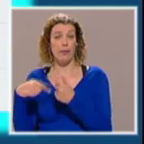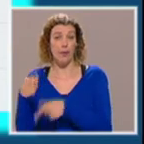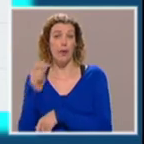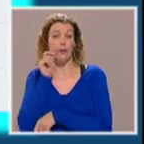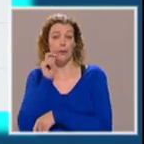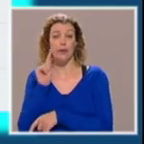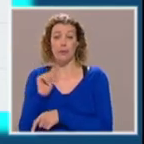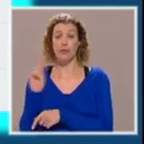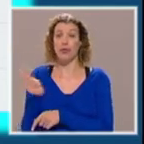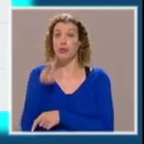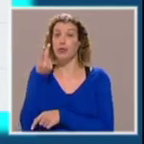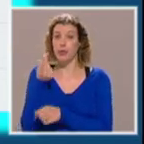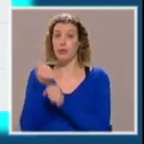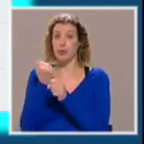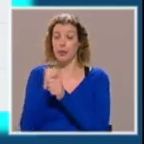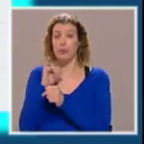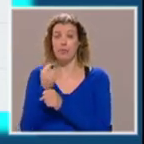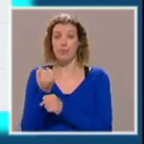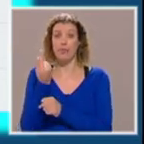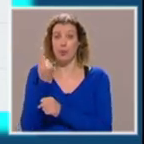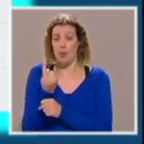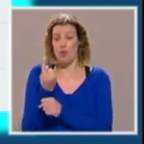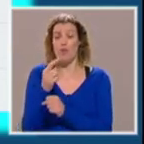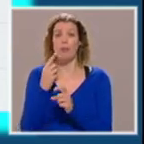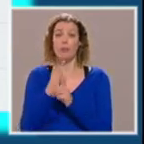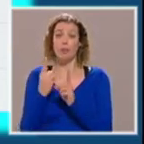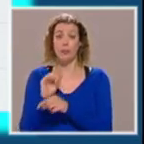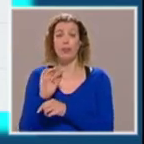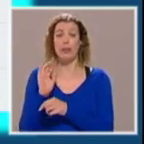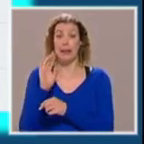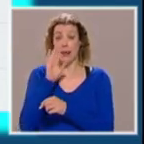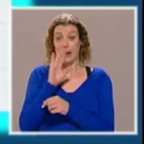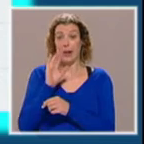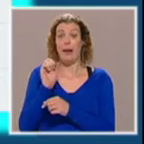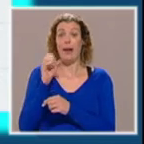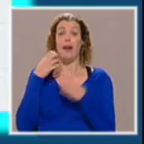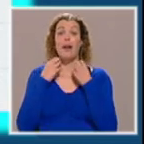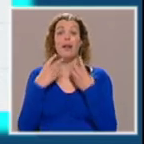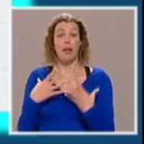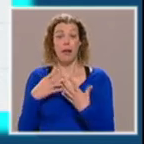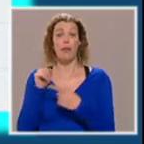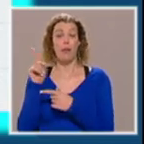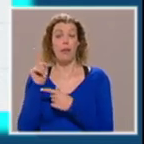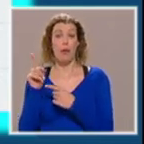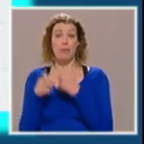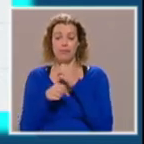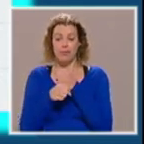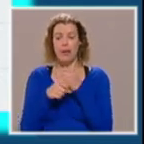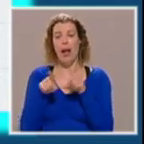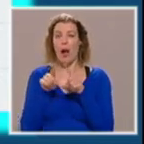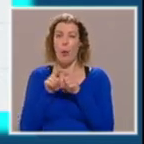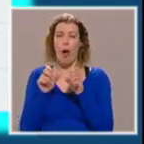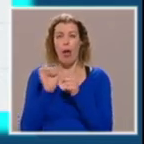dupla função, o orifício urogenital. Então o que é que acontece? A glândula de Cooper produz uma secreção que vai limpar